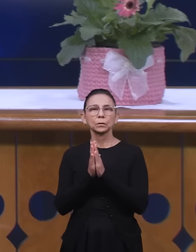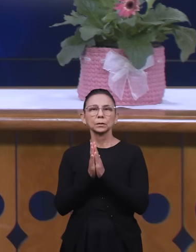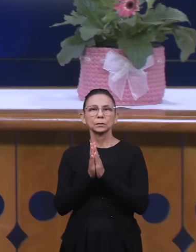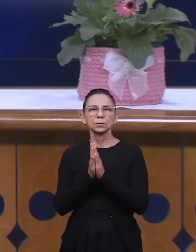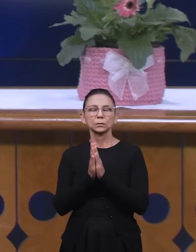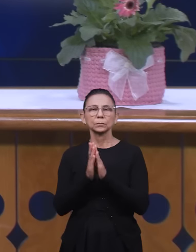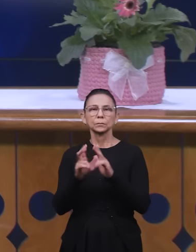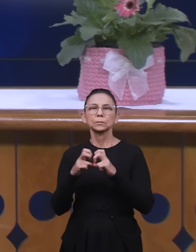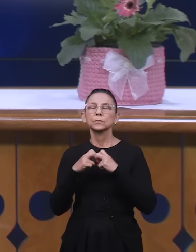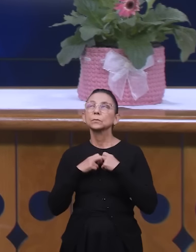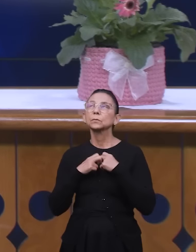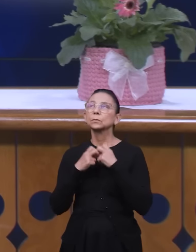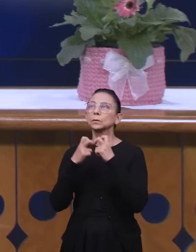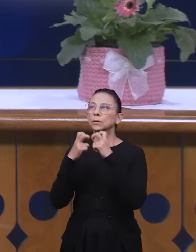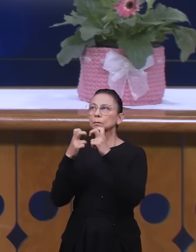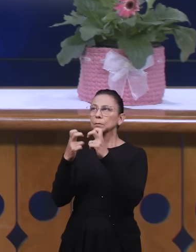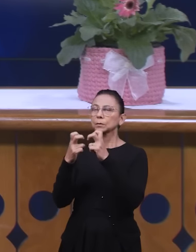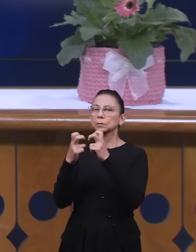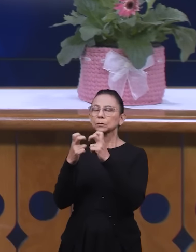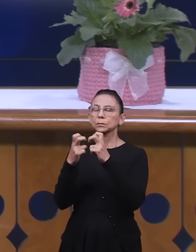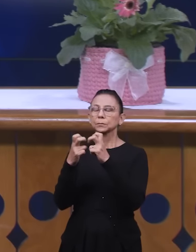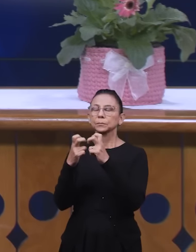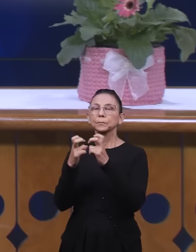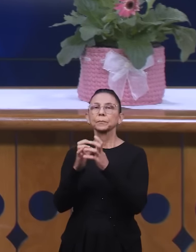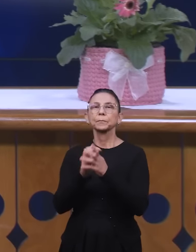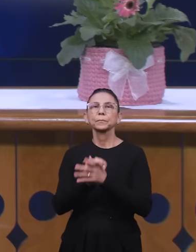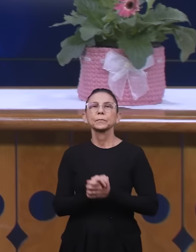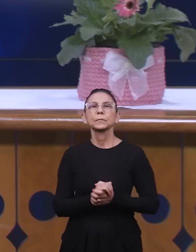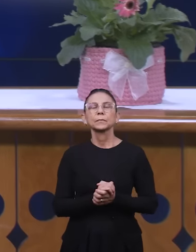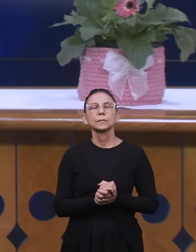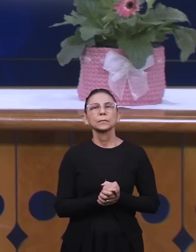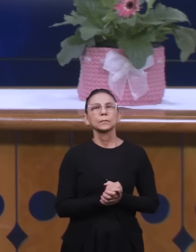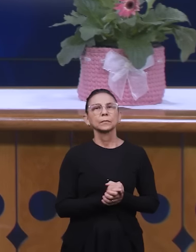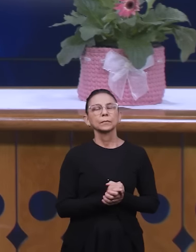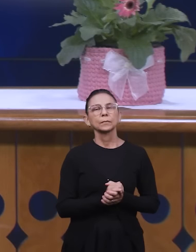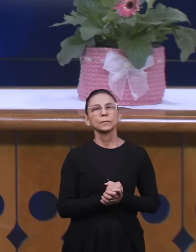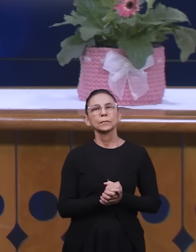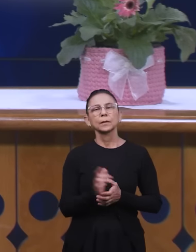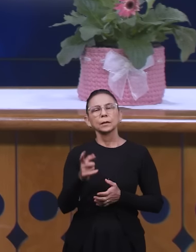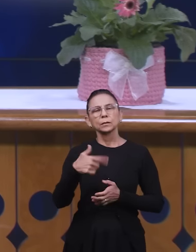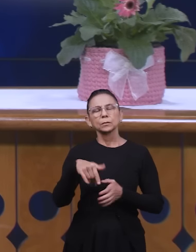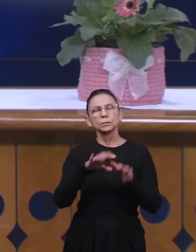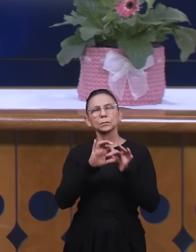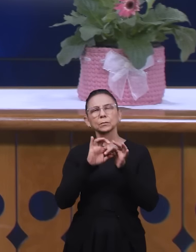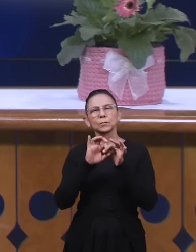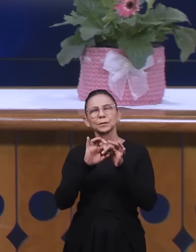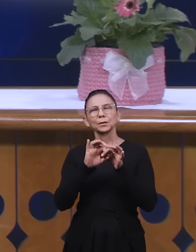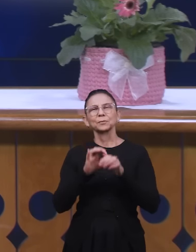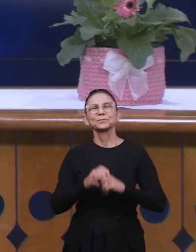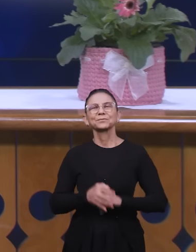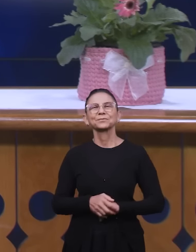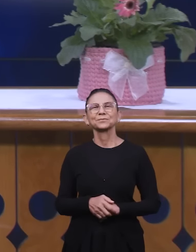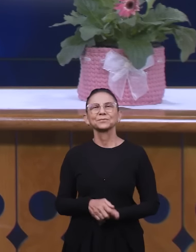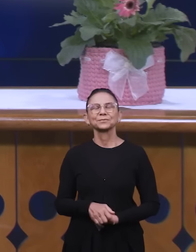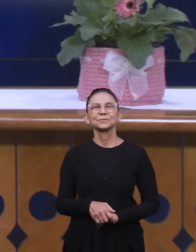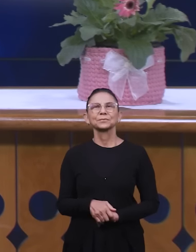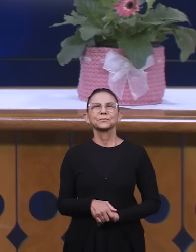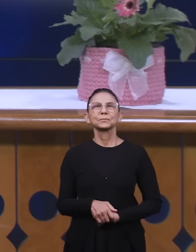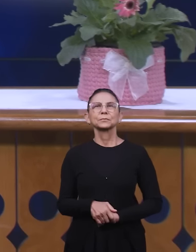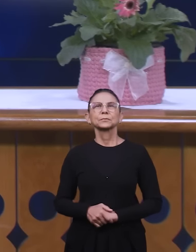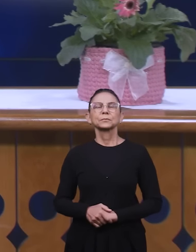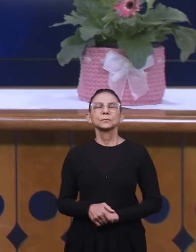uma oração de clamor. Onde você estiver, se você puder fechar os seus olhos, vamos estar em comunhão